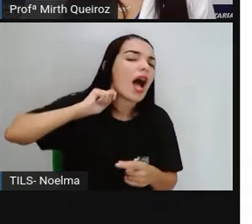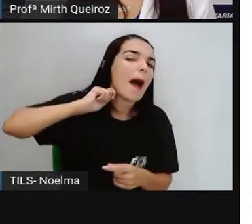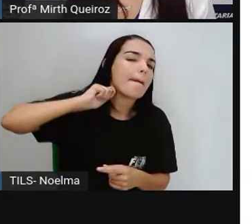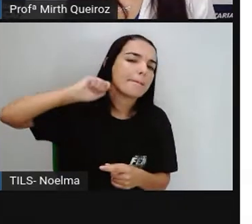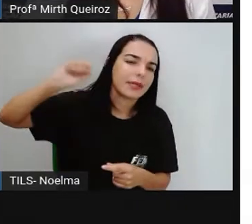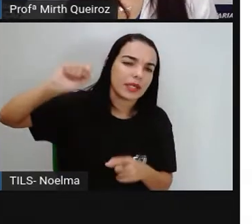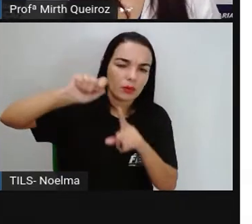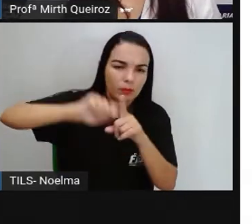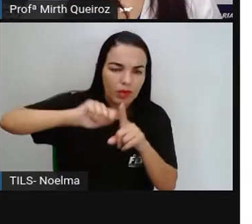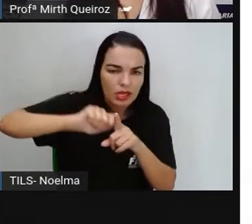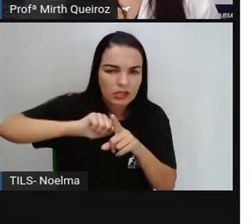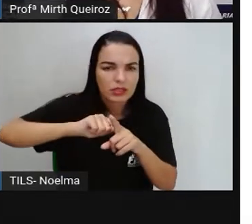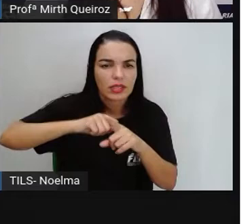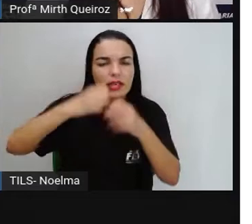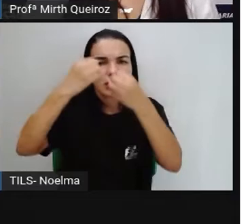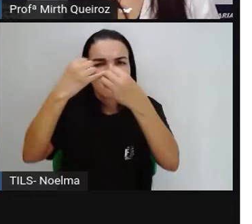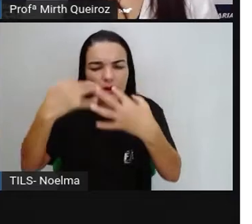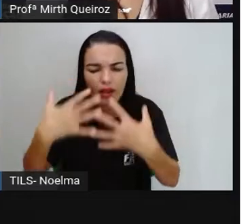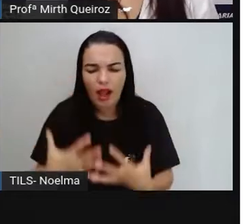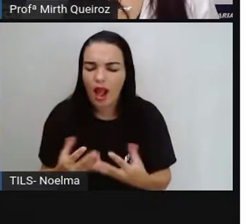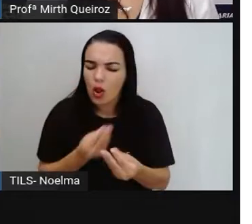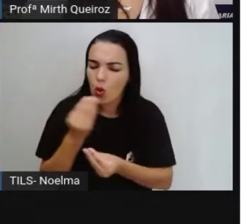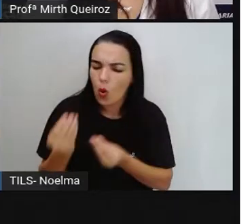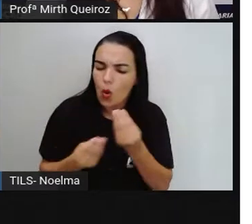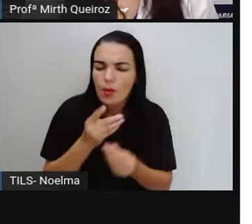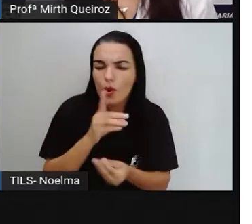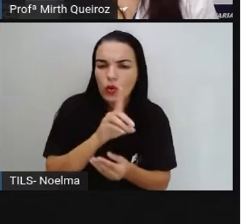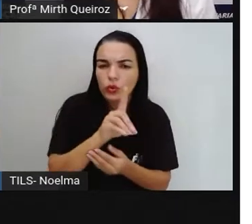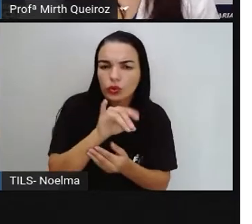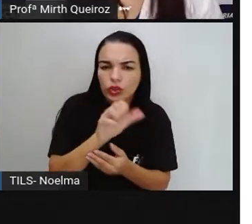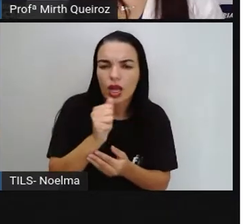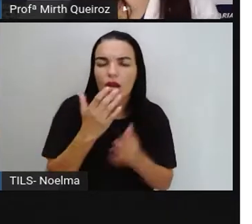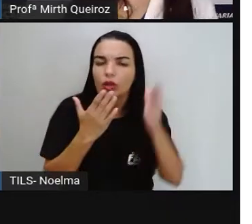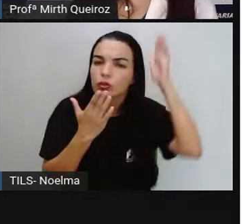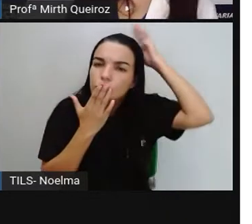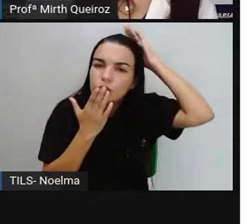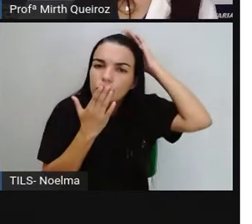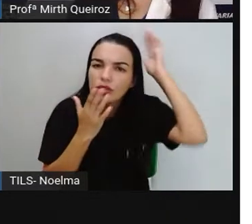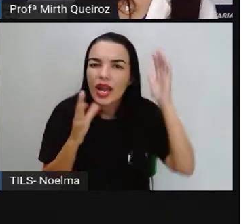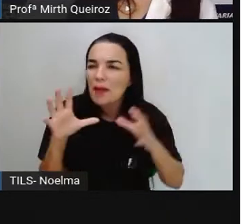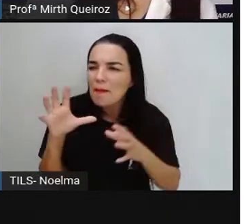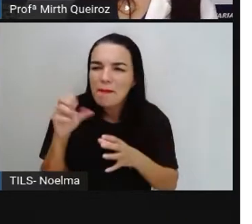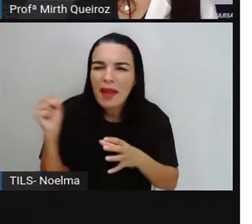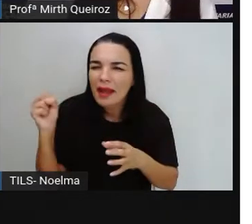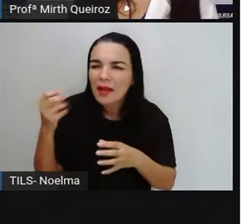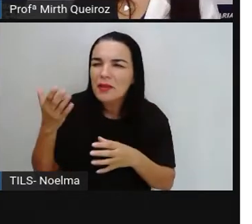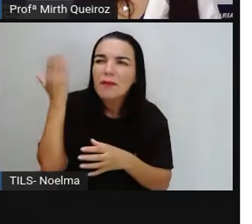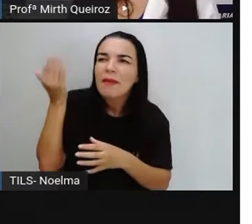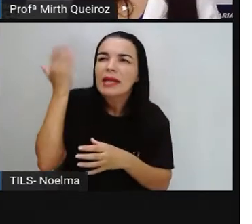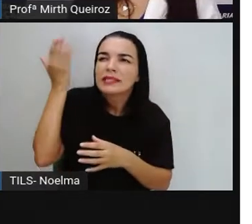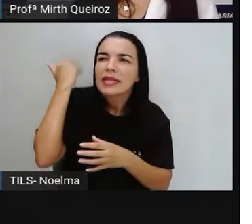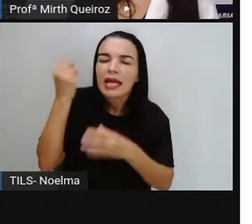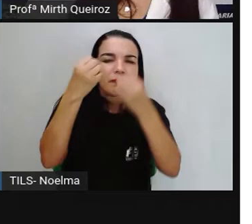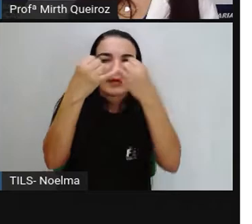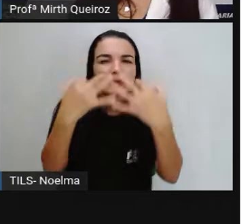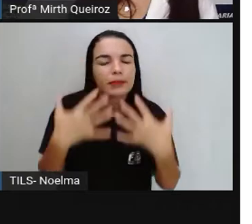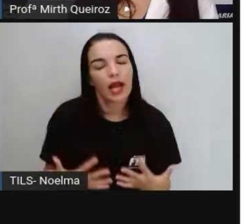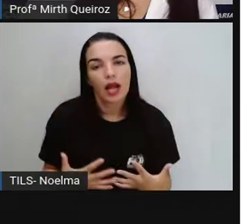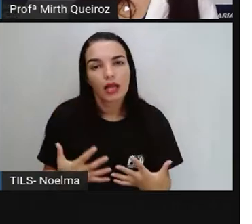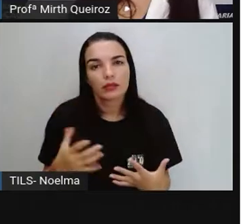indígena, né? Falar sobre os índios, a gente pega só aquela cultura lá de